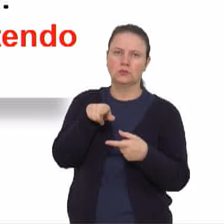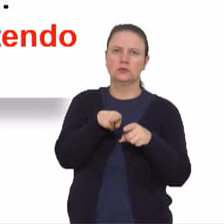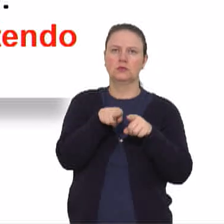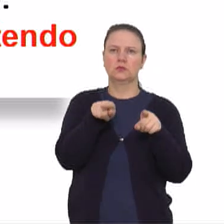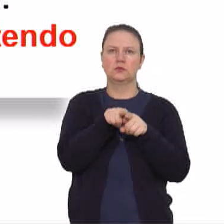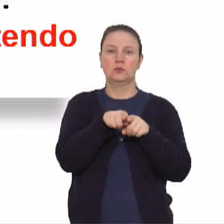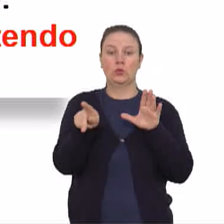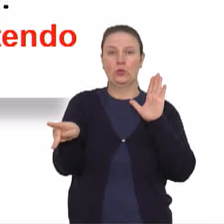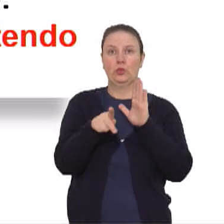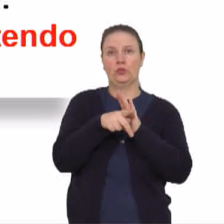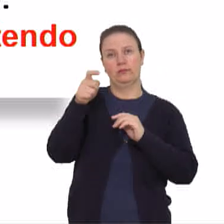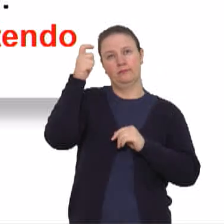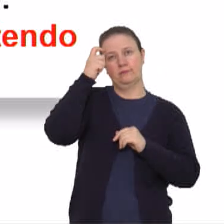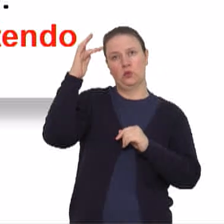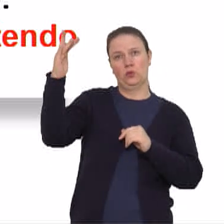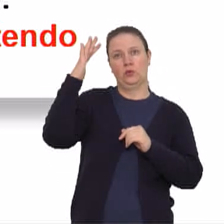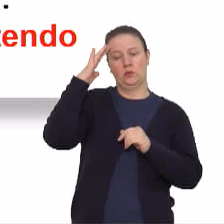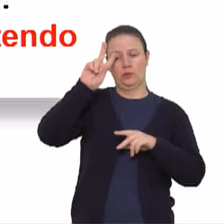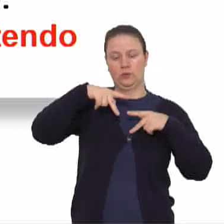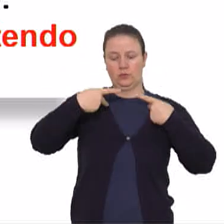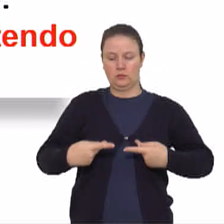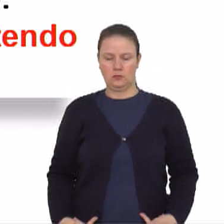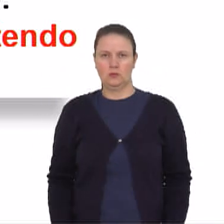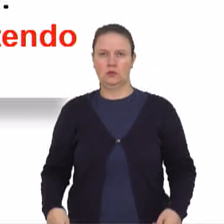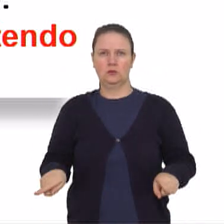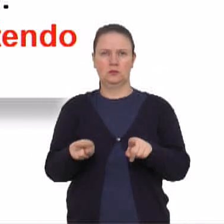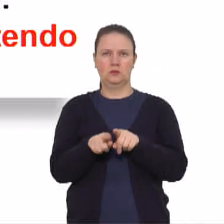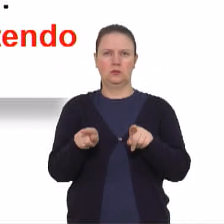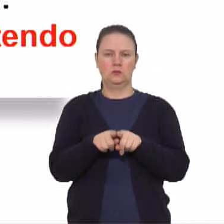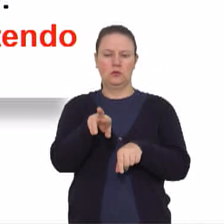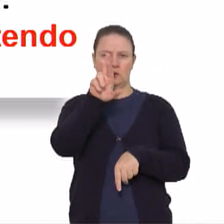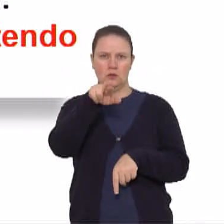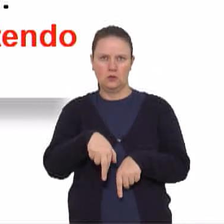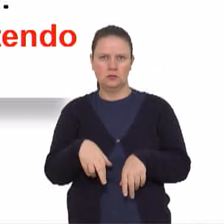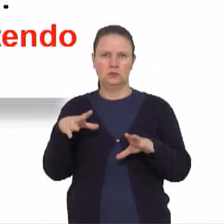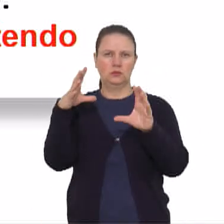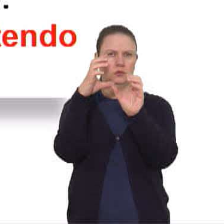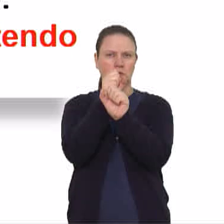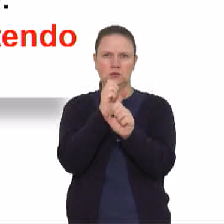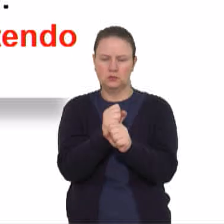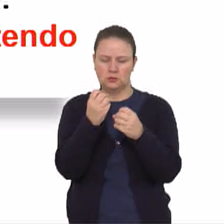pensamento humano. Razão, inteligência, cálculo, explicação e causa.